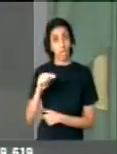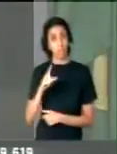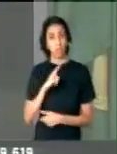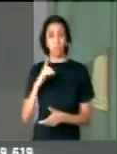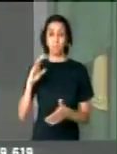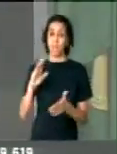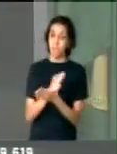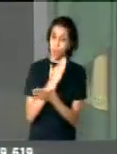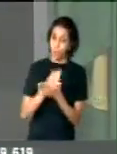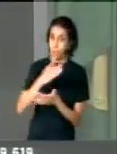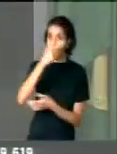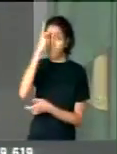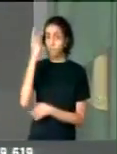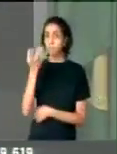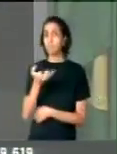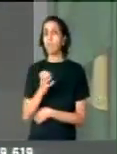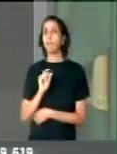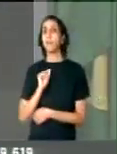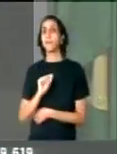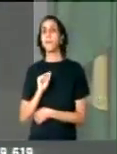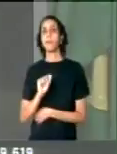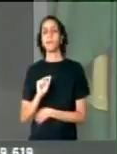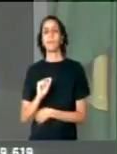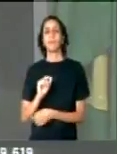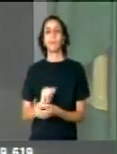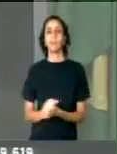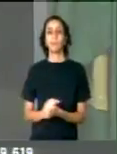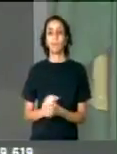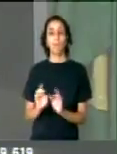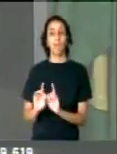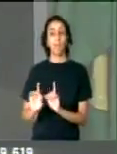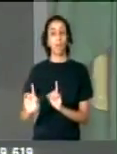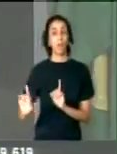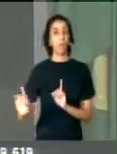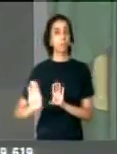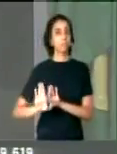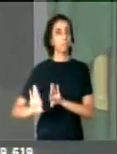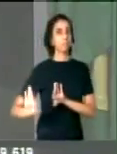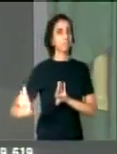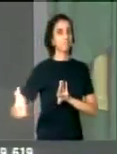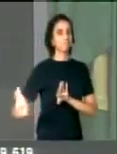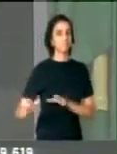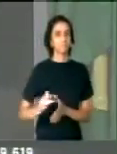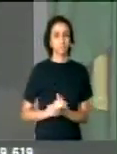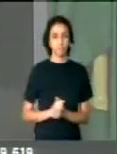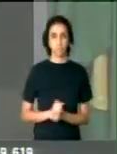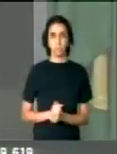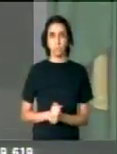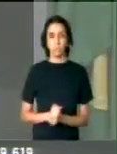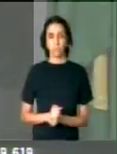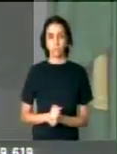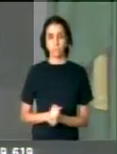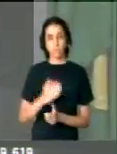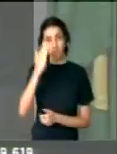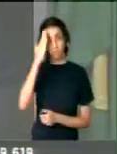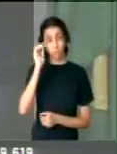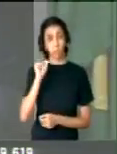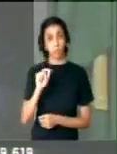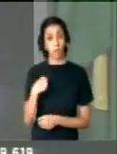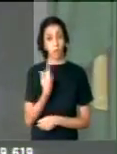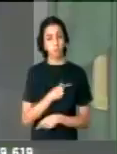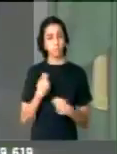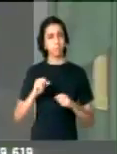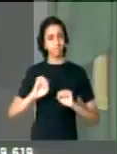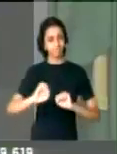alguns, que desejam passar aí meio ao longe disso, ao largo disso, sabendo que nós temos que enfrentar